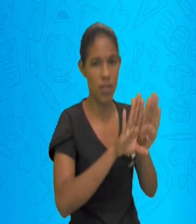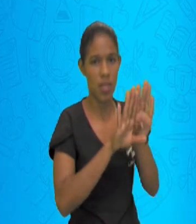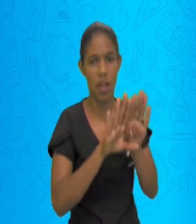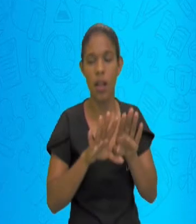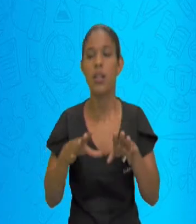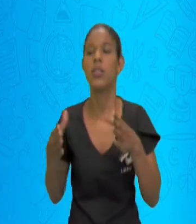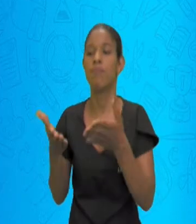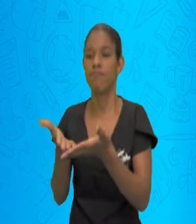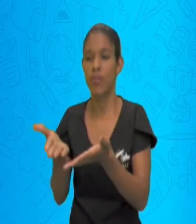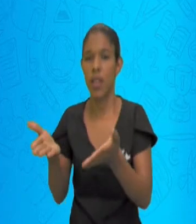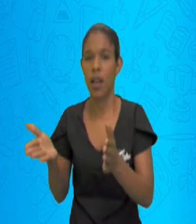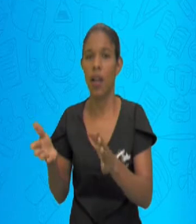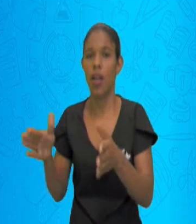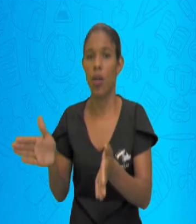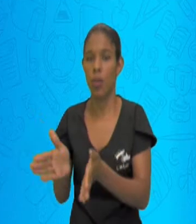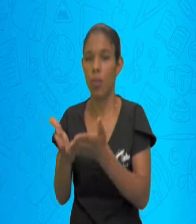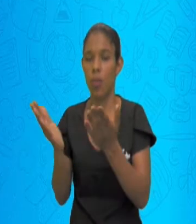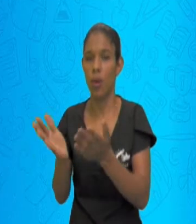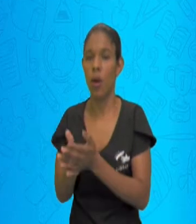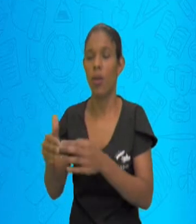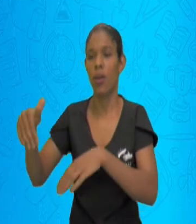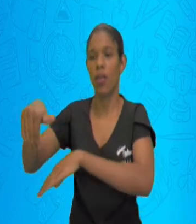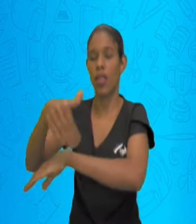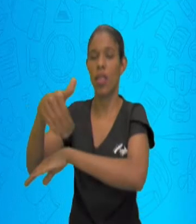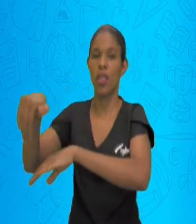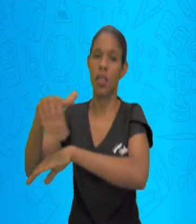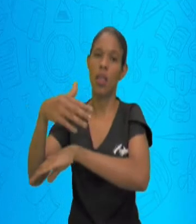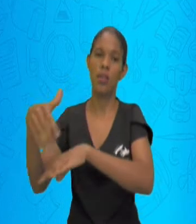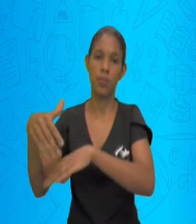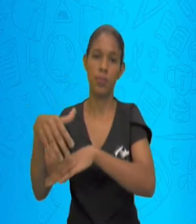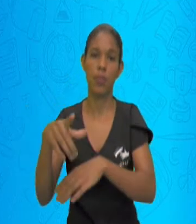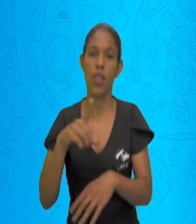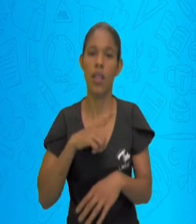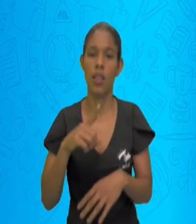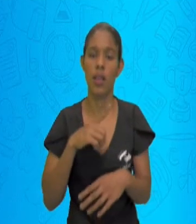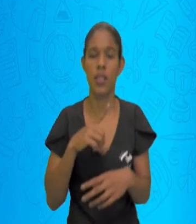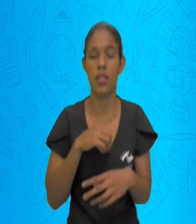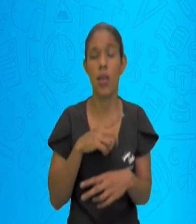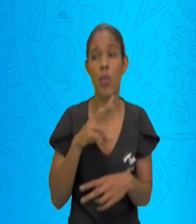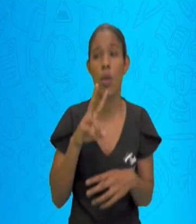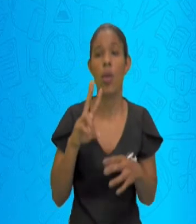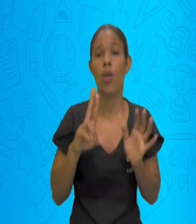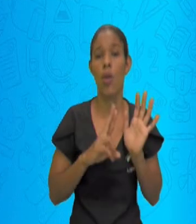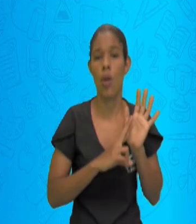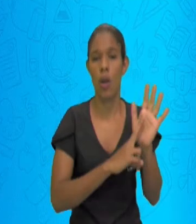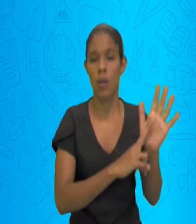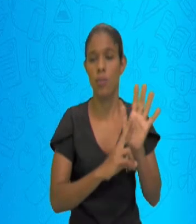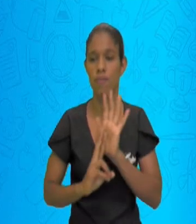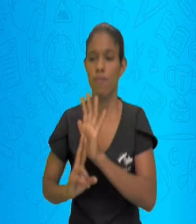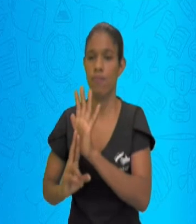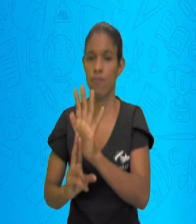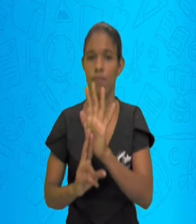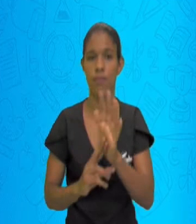do carnaval, fazer o carnaval de salão. Então nós temos uma representatividade de um lado e do outro.